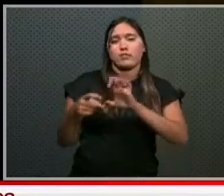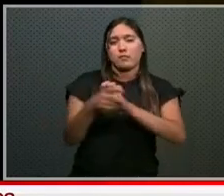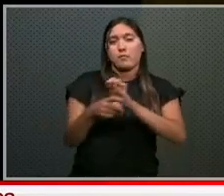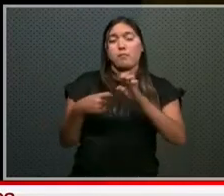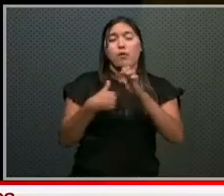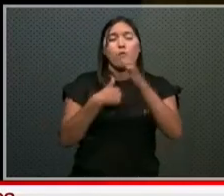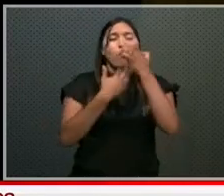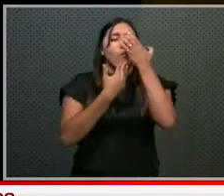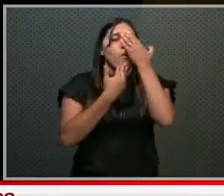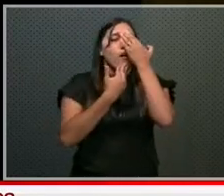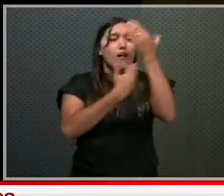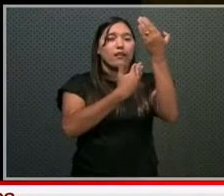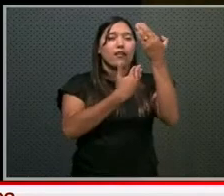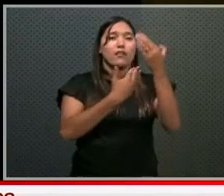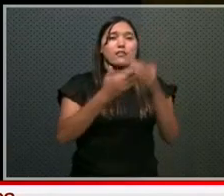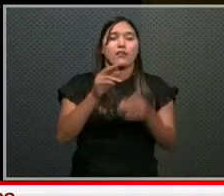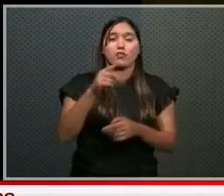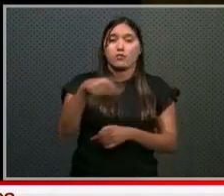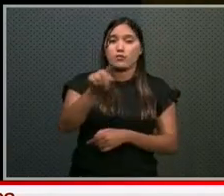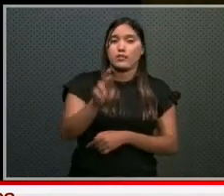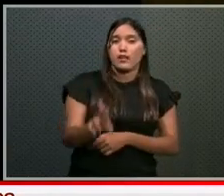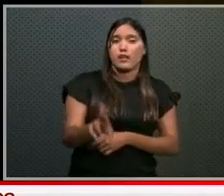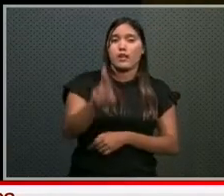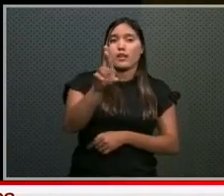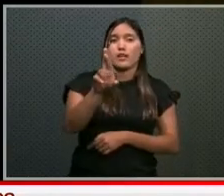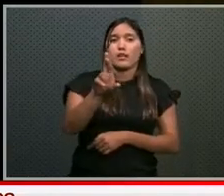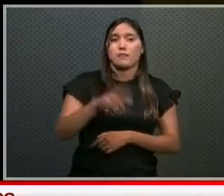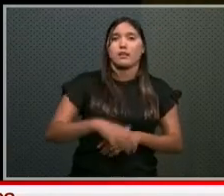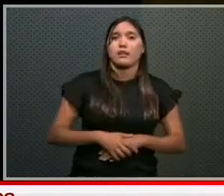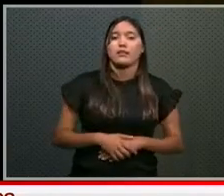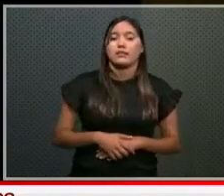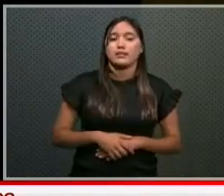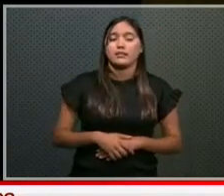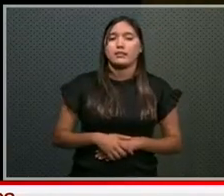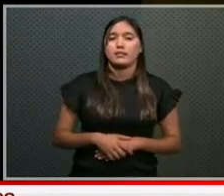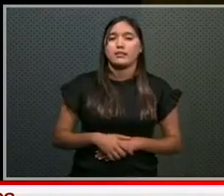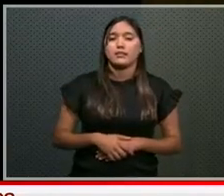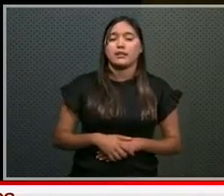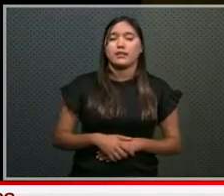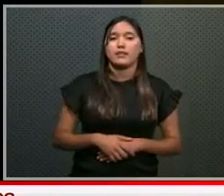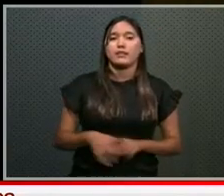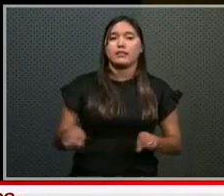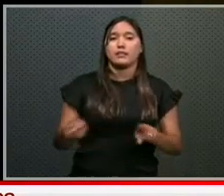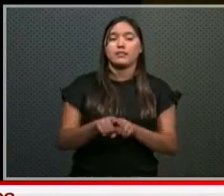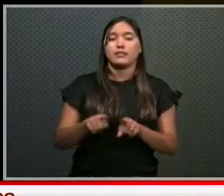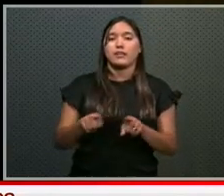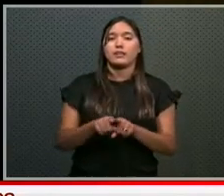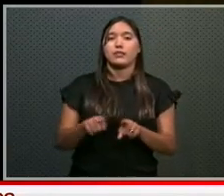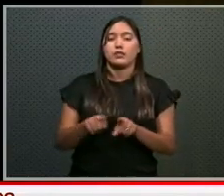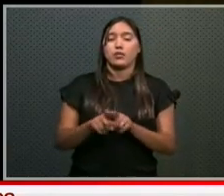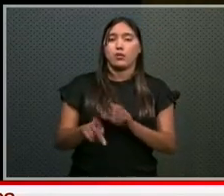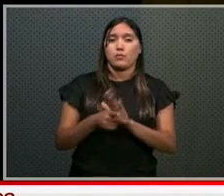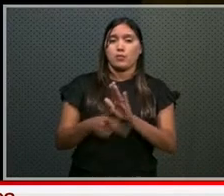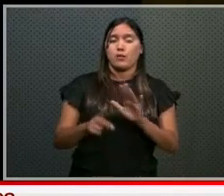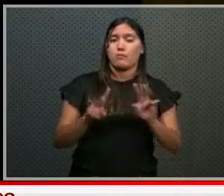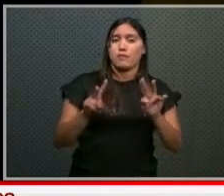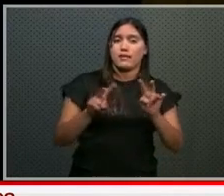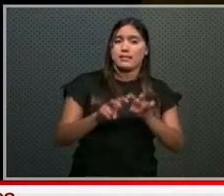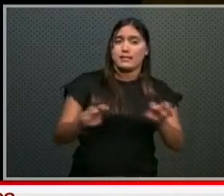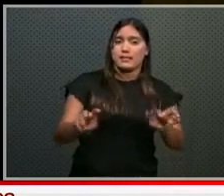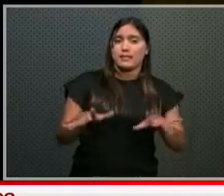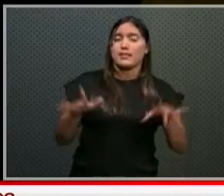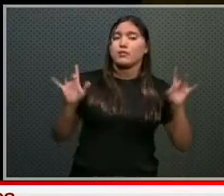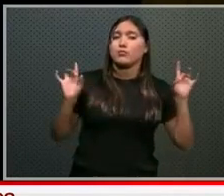como representante institucional não apenas pela proposição essa sessão tão especial para